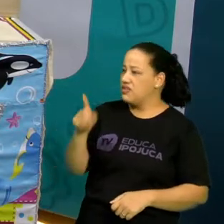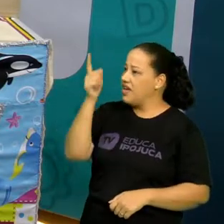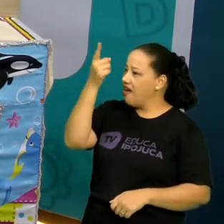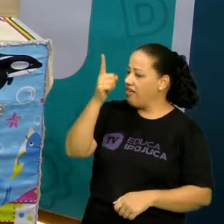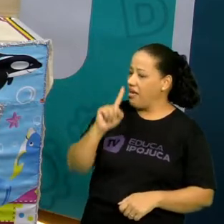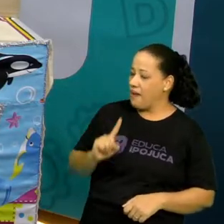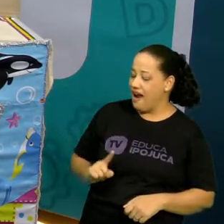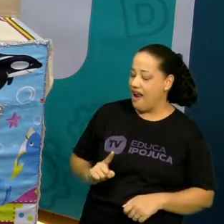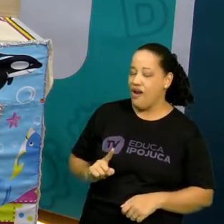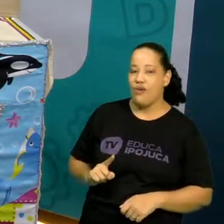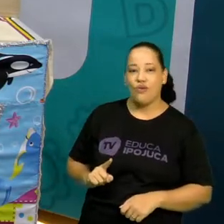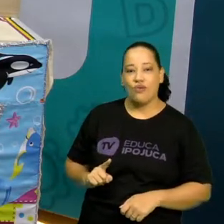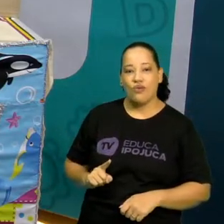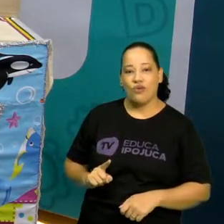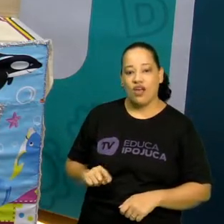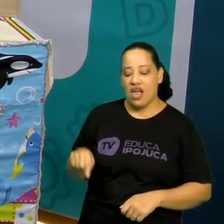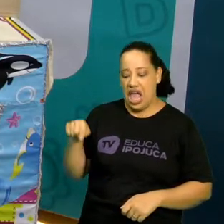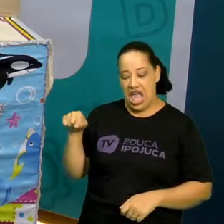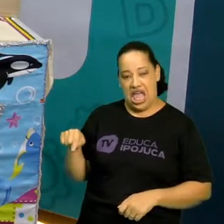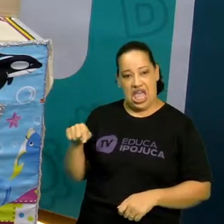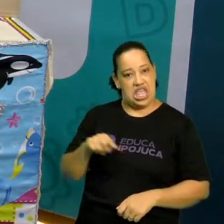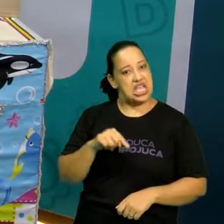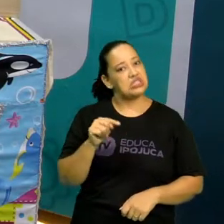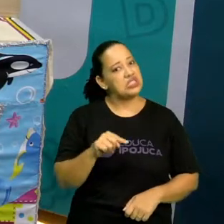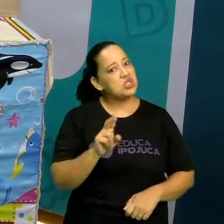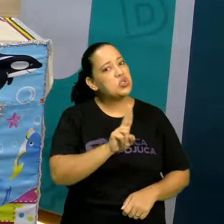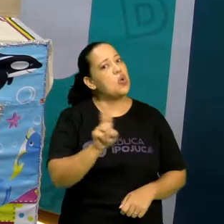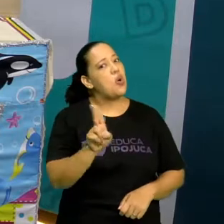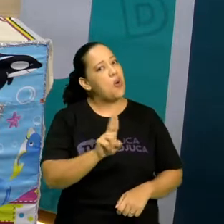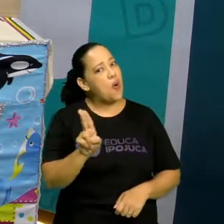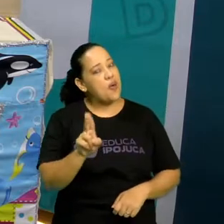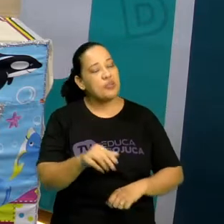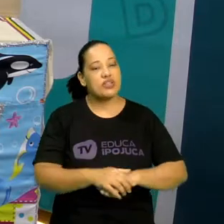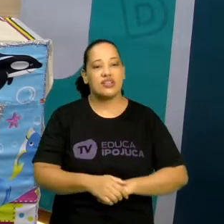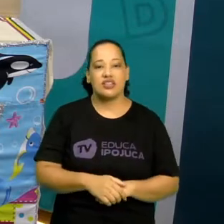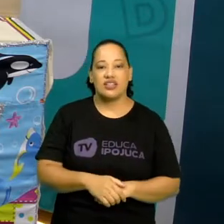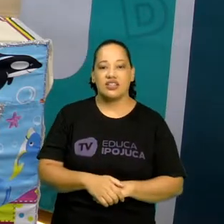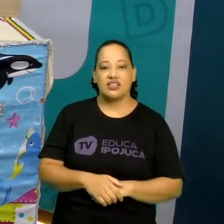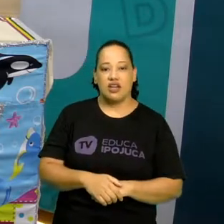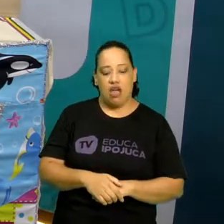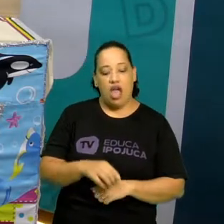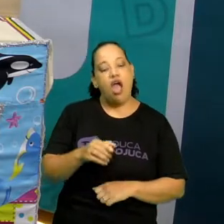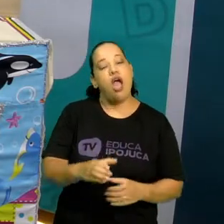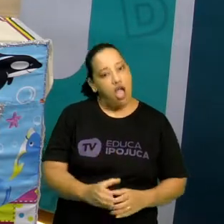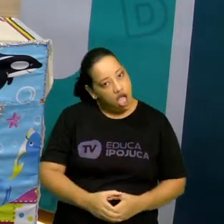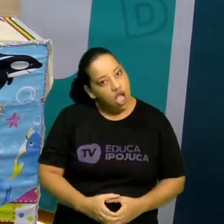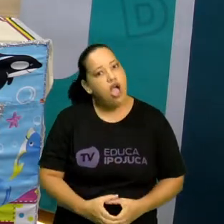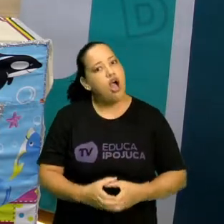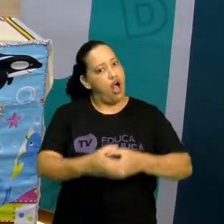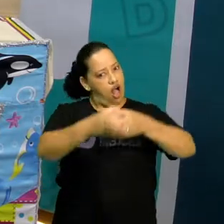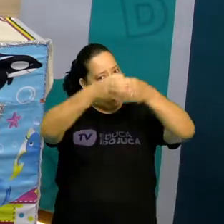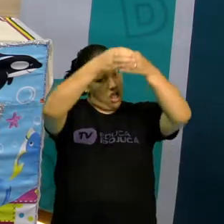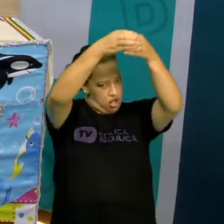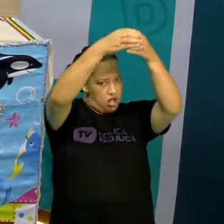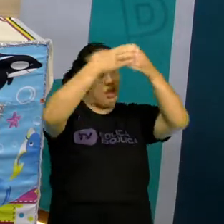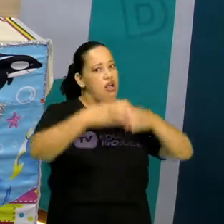a esse negócio tem nome tá o nome é uma torre